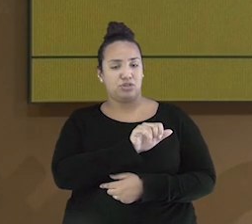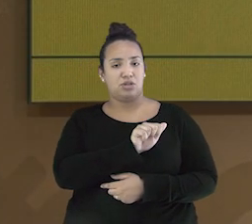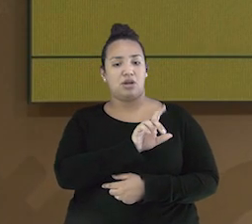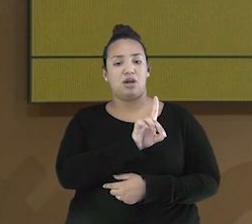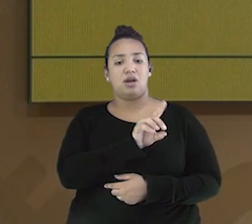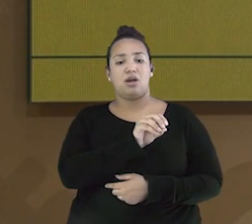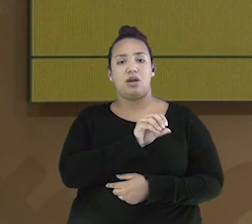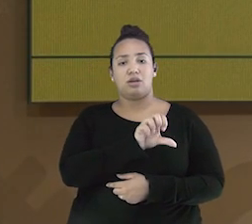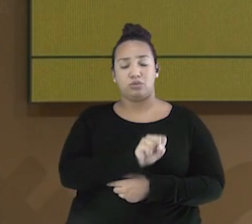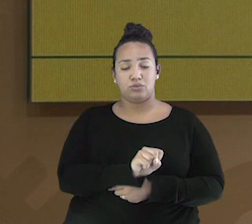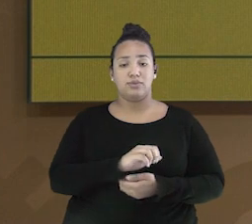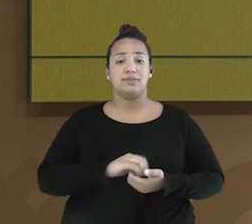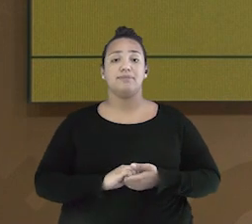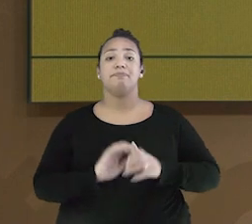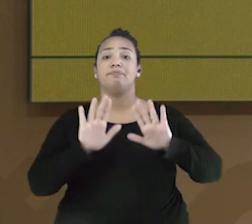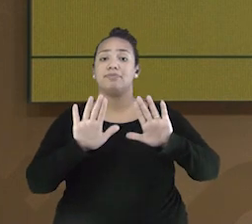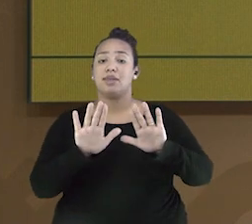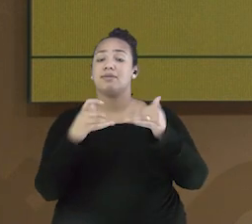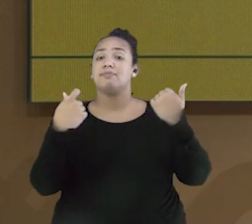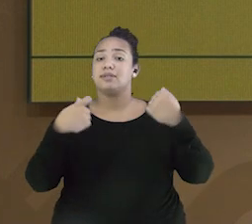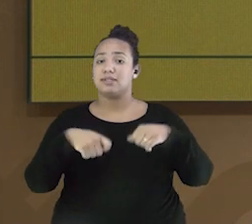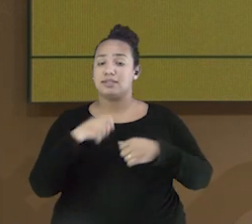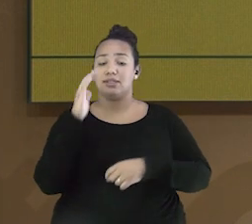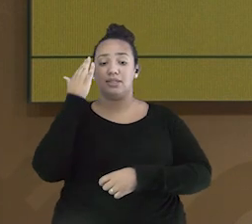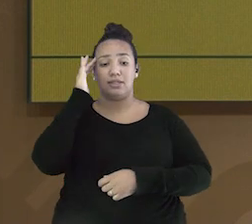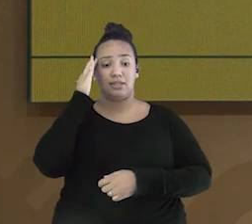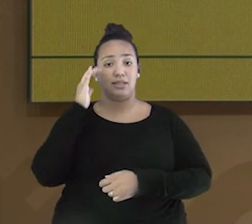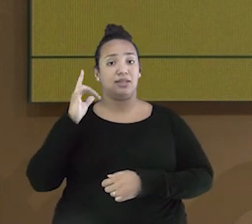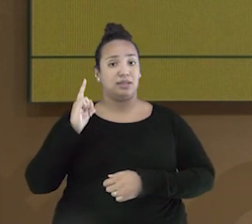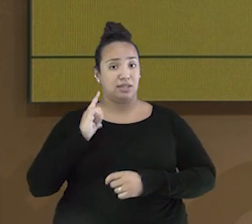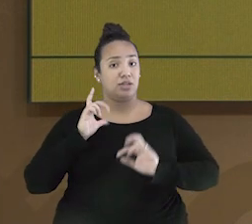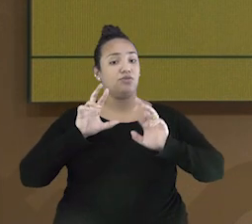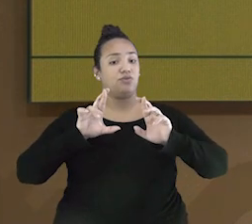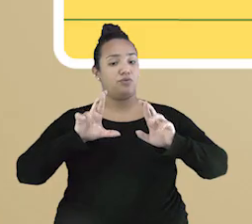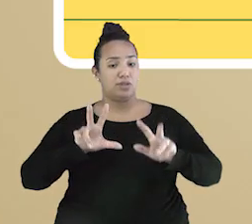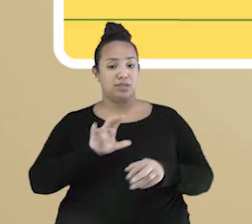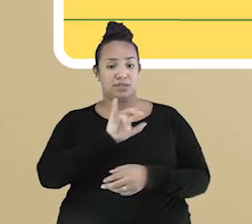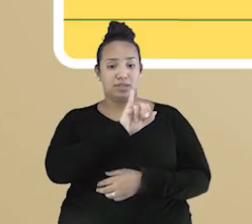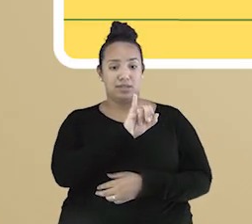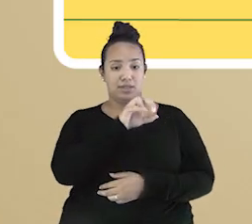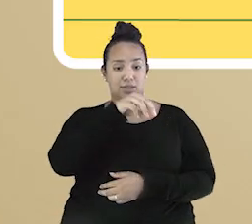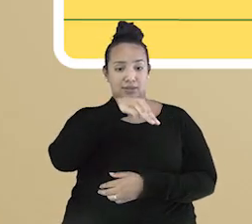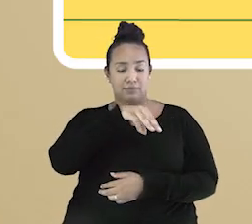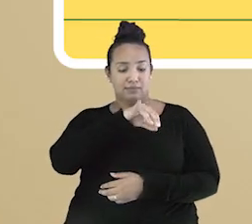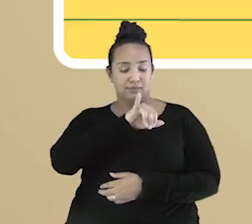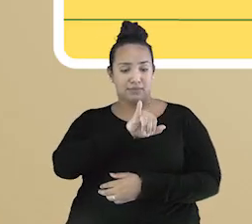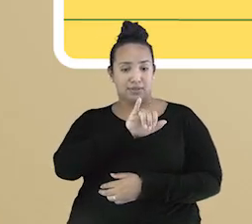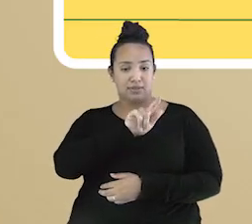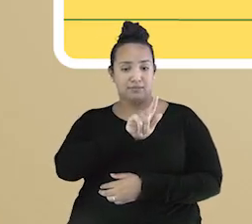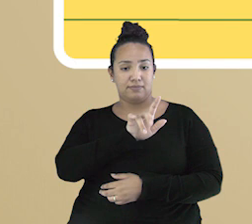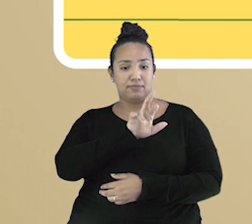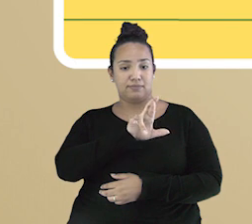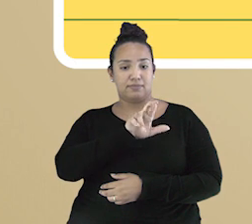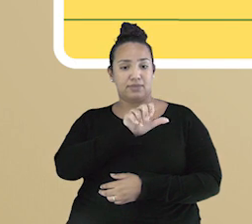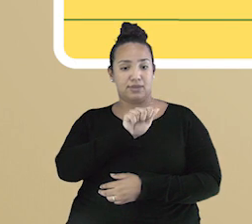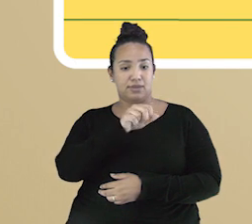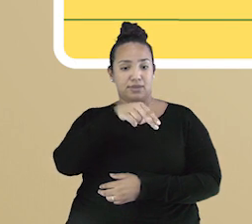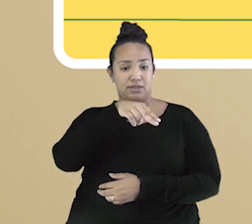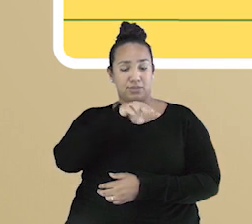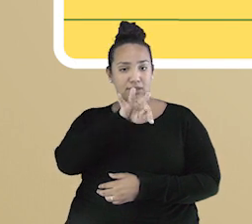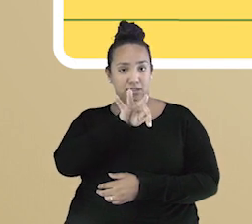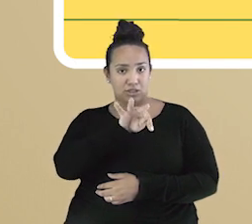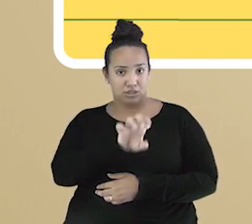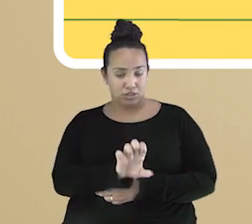importante entender a diferença entre as palavras imigrante e emigrante. As pessoas que chegam em determinado